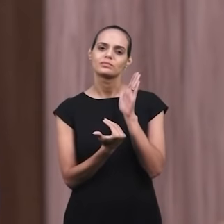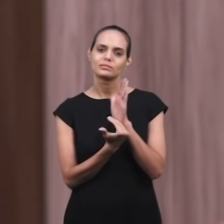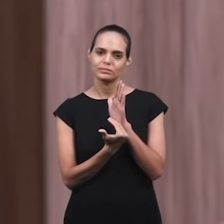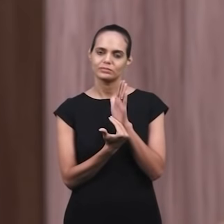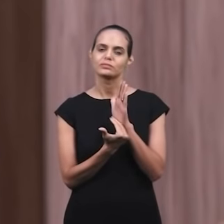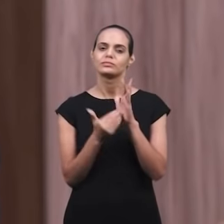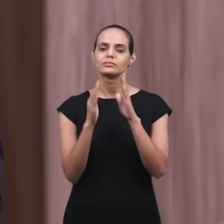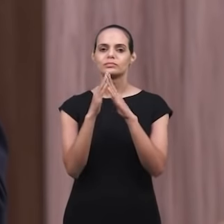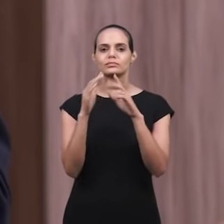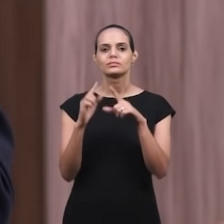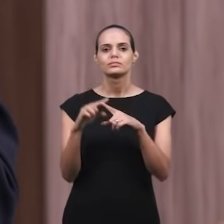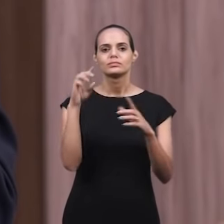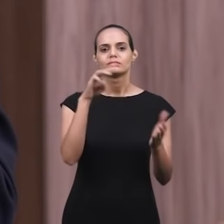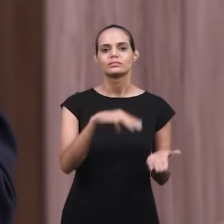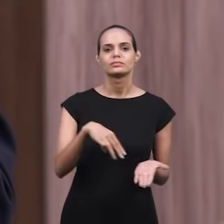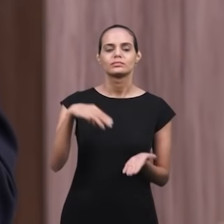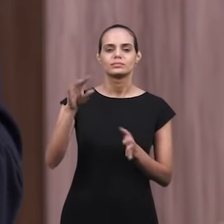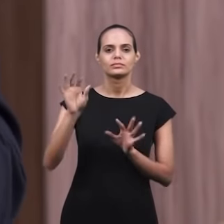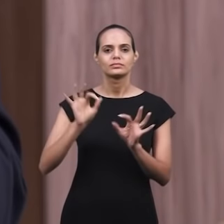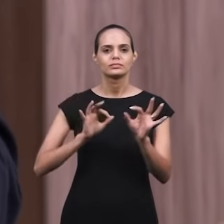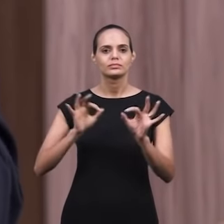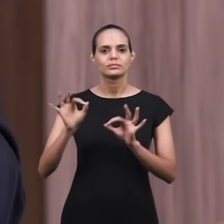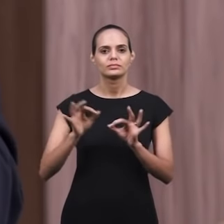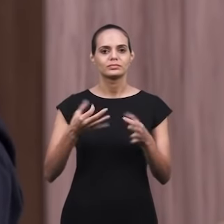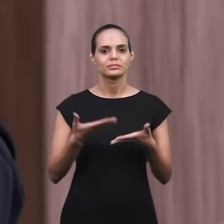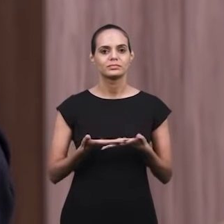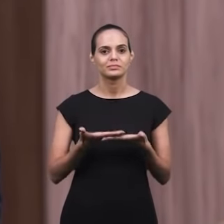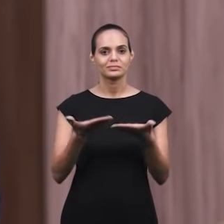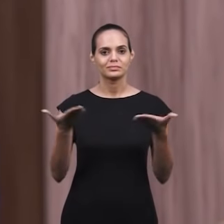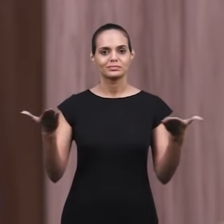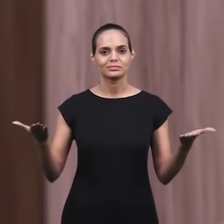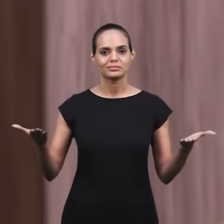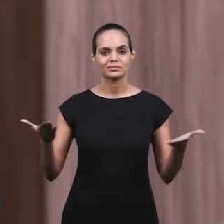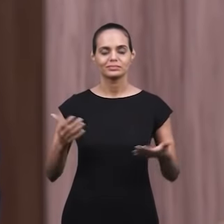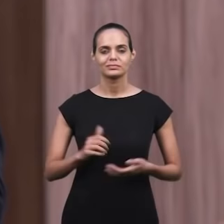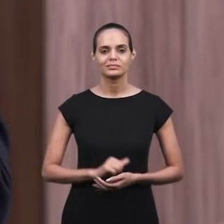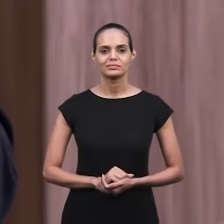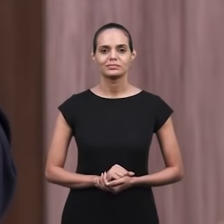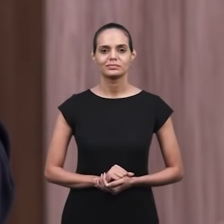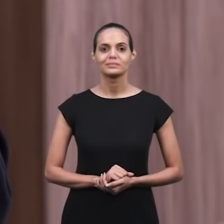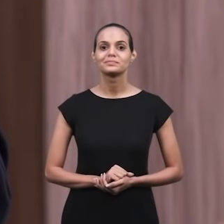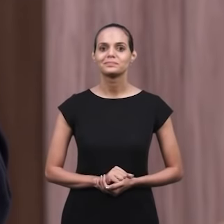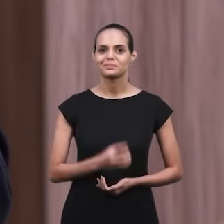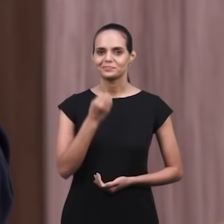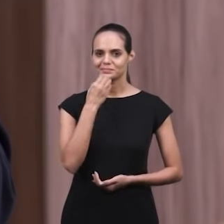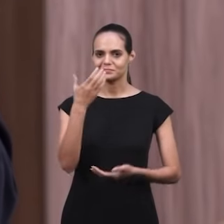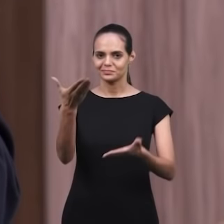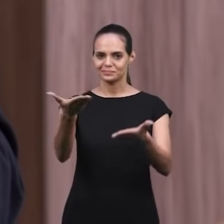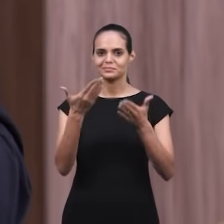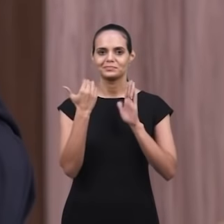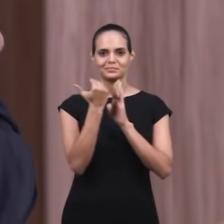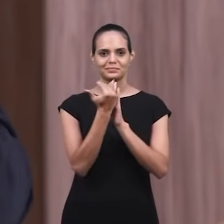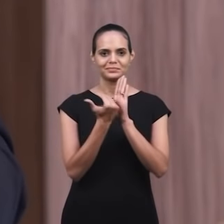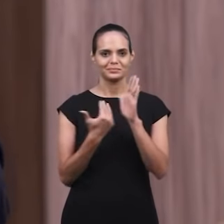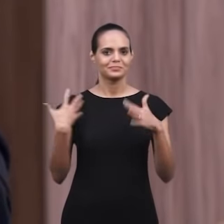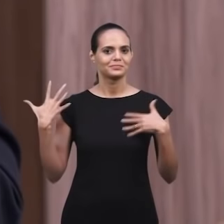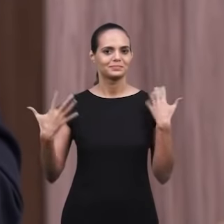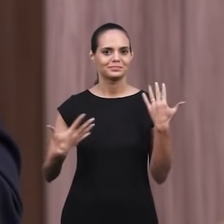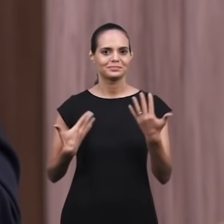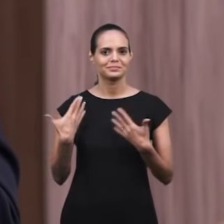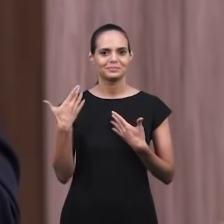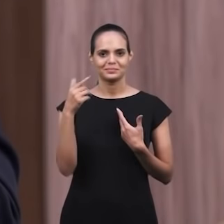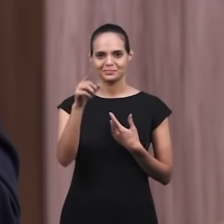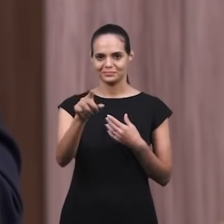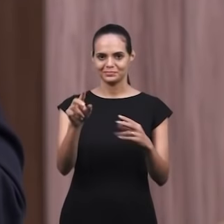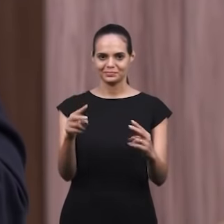Igreja Cristã Maranata tem produzido e colocado à sua disposição. Seja bem-vindo ao nosso programa, é uma alegria contar com a